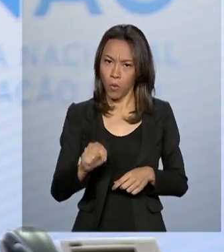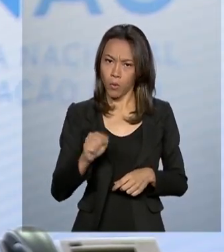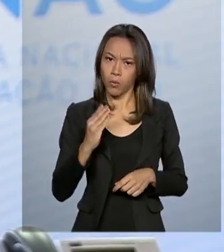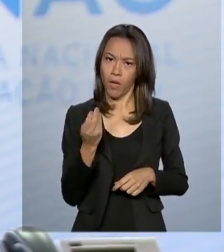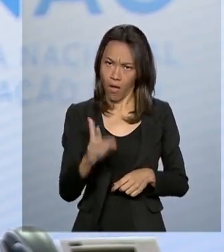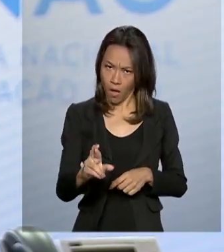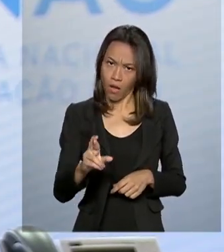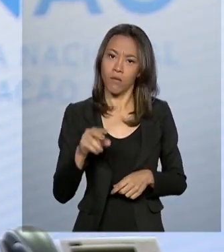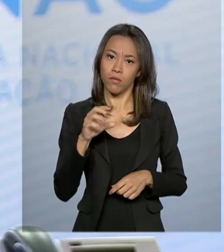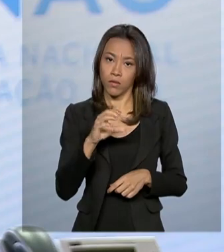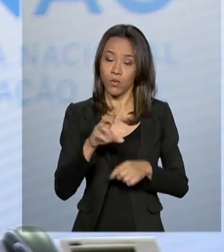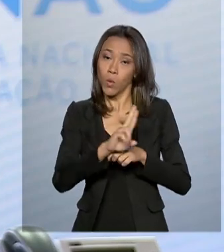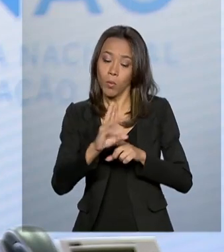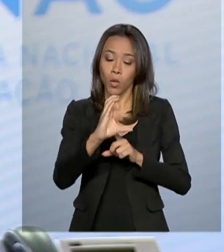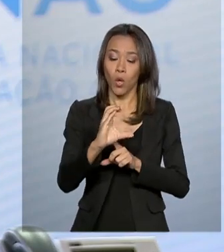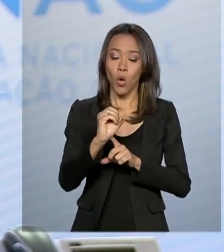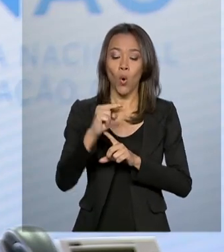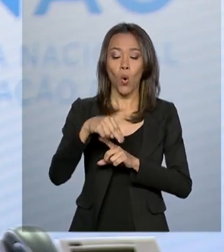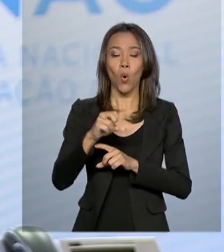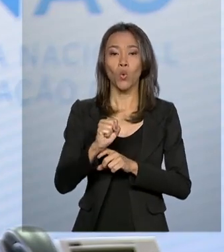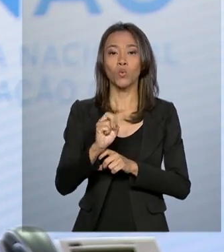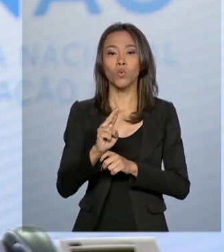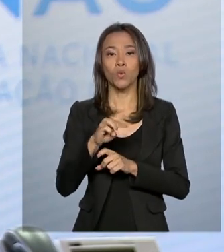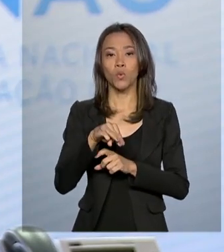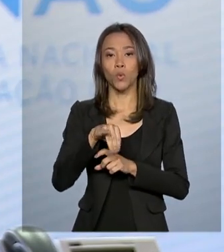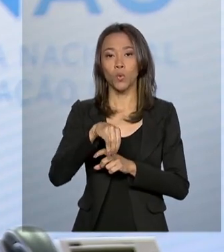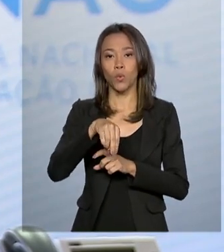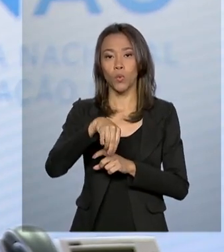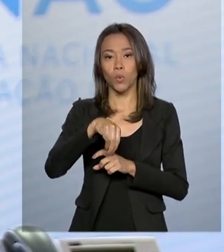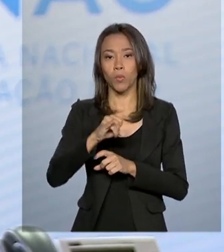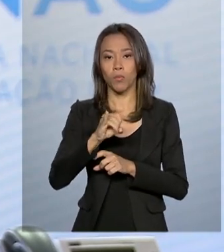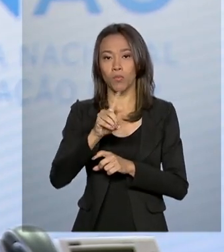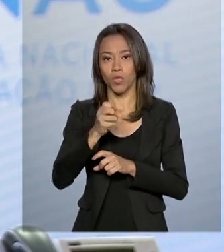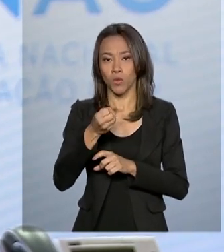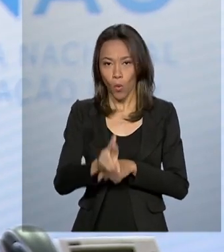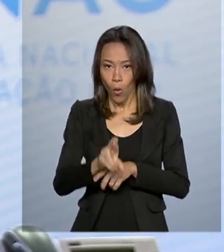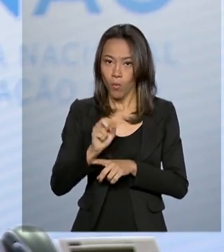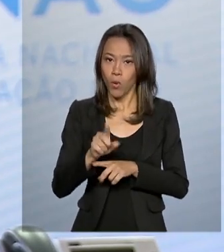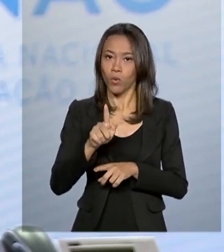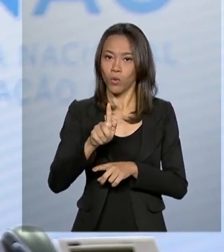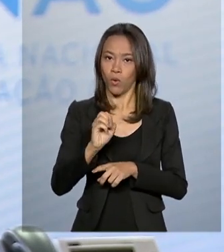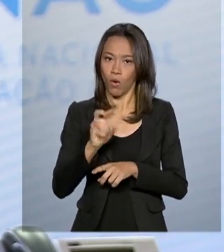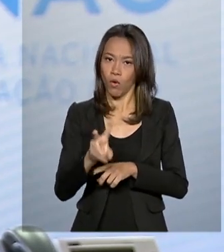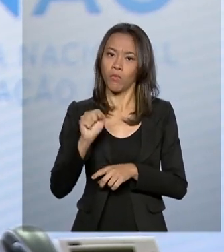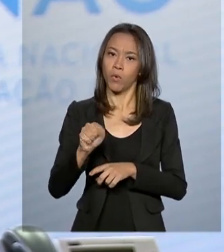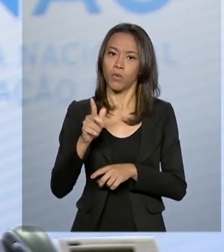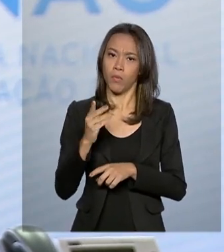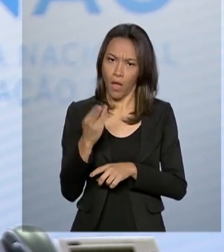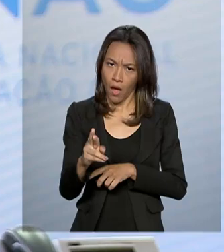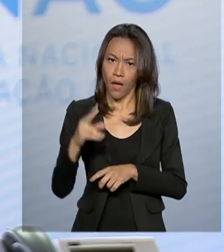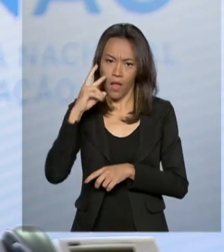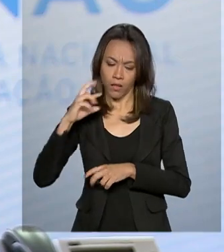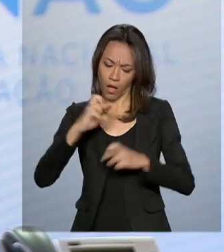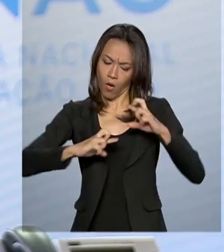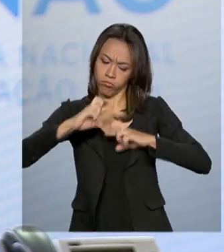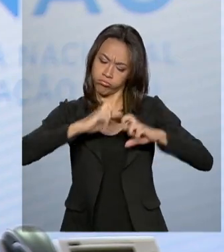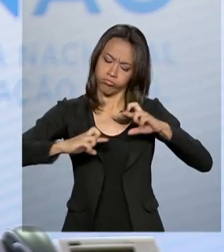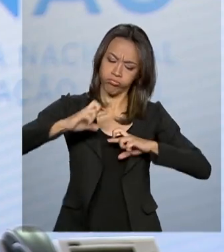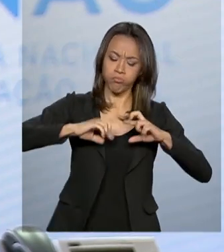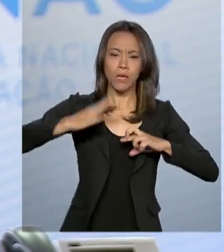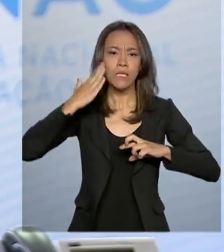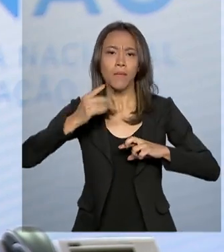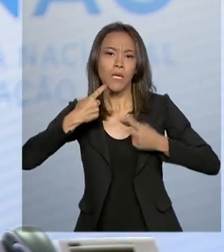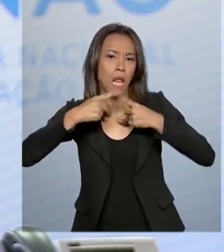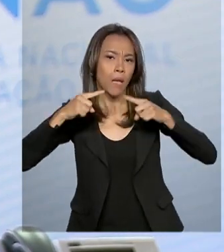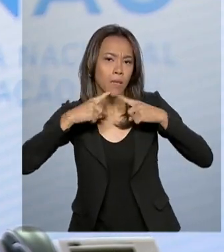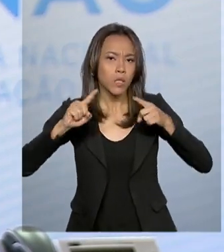individual. A ANAC está monitorando essa plataforma em nível coletivo para a gente identificar os principais